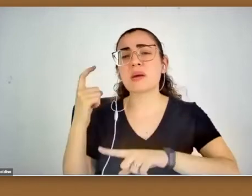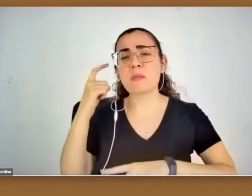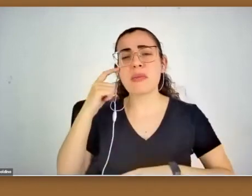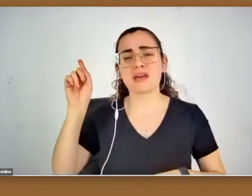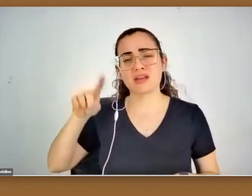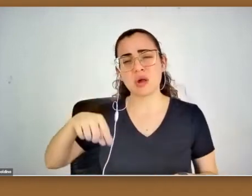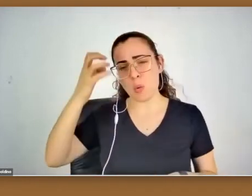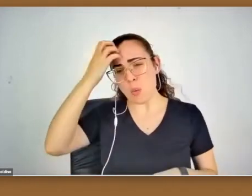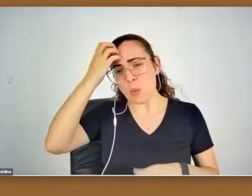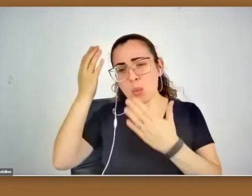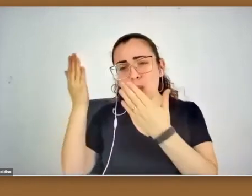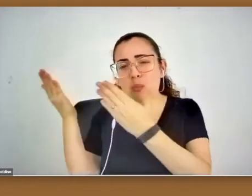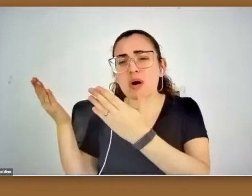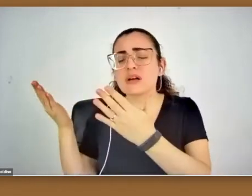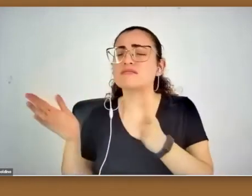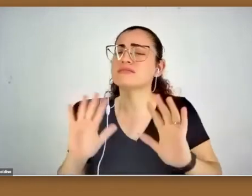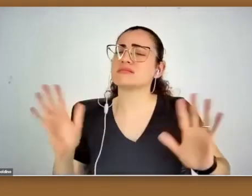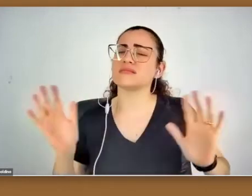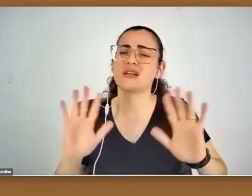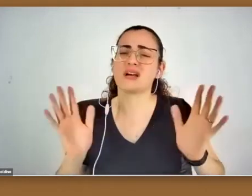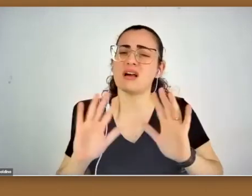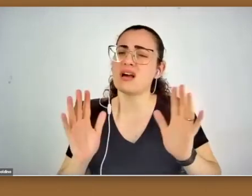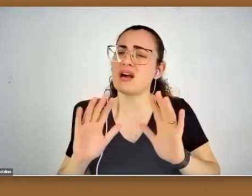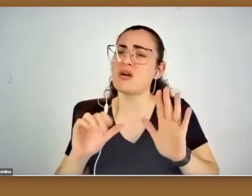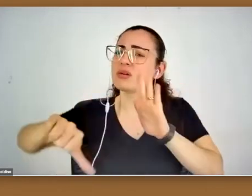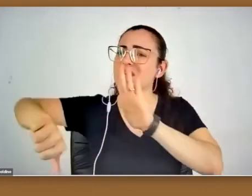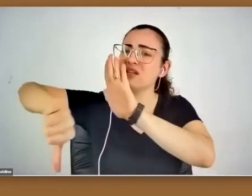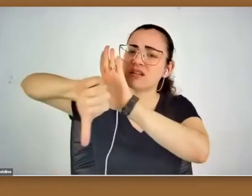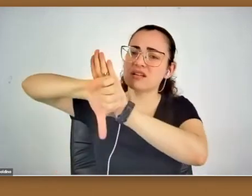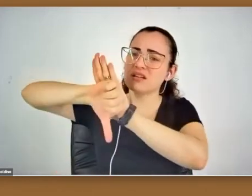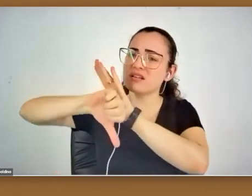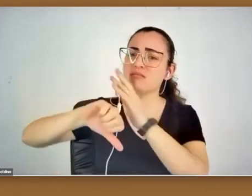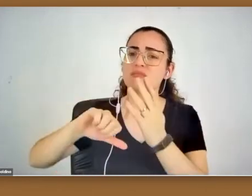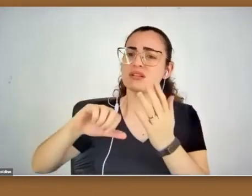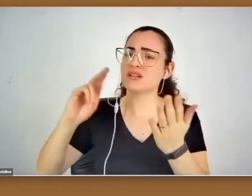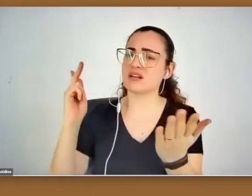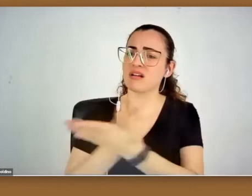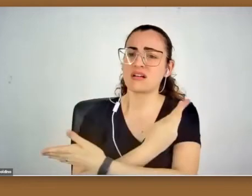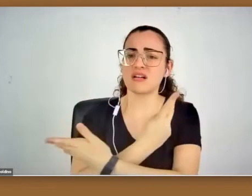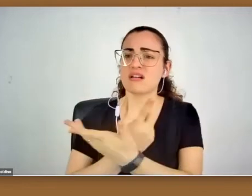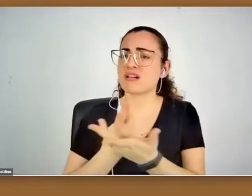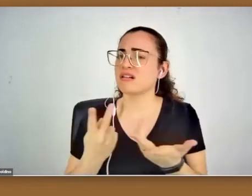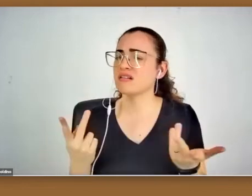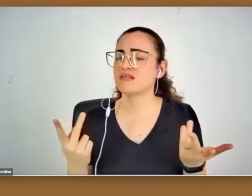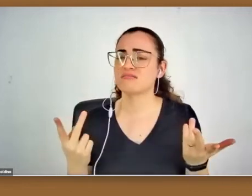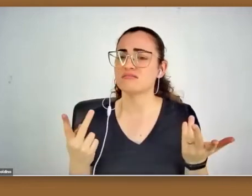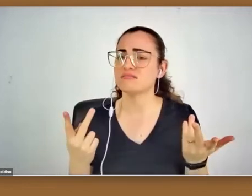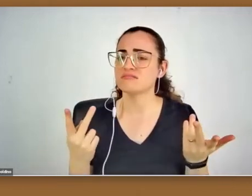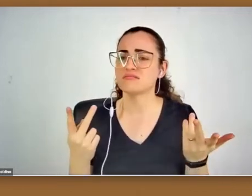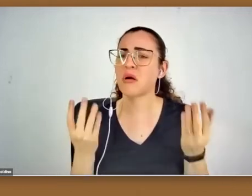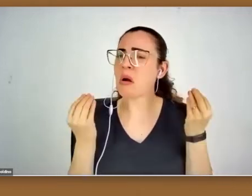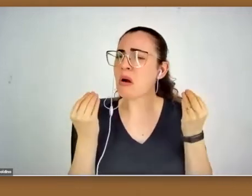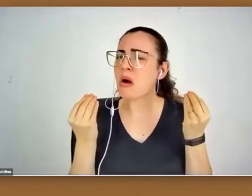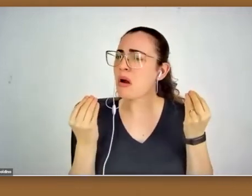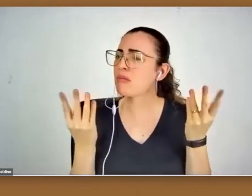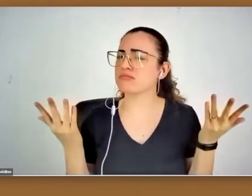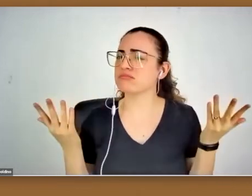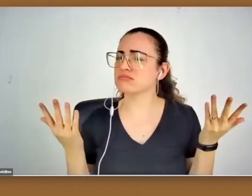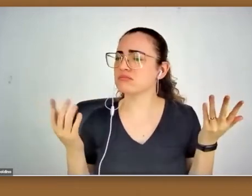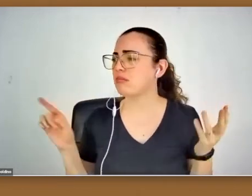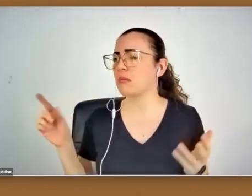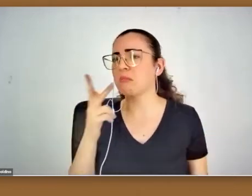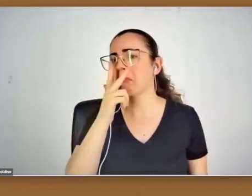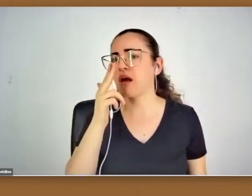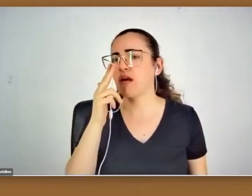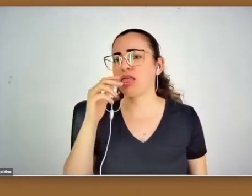um crime ambiental, inclusive, de uma ignorância, né? Que não tem como mensurar